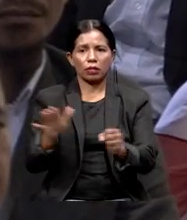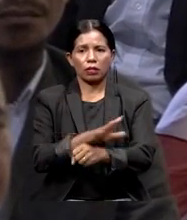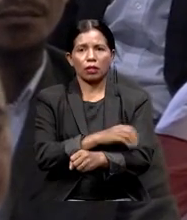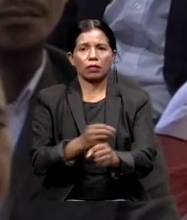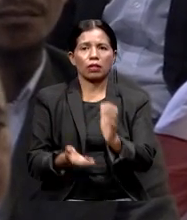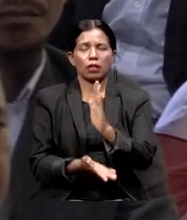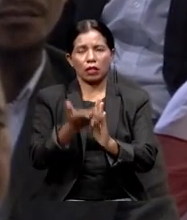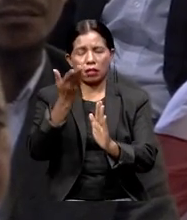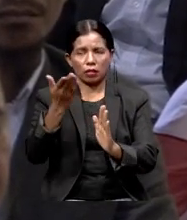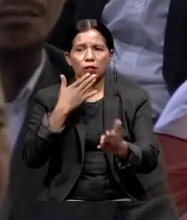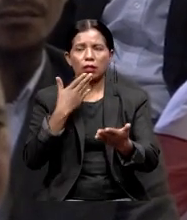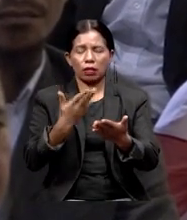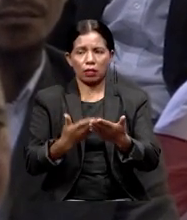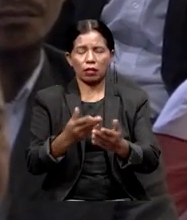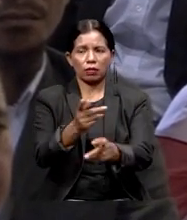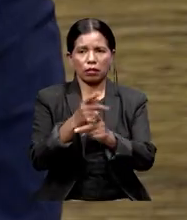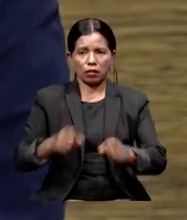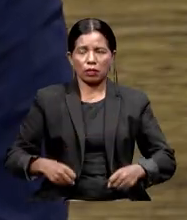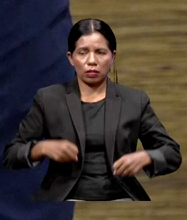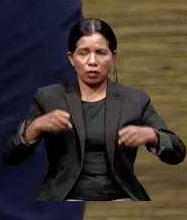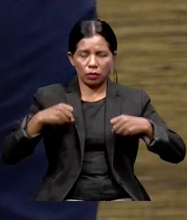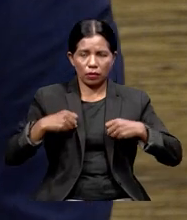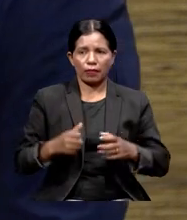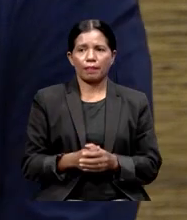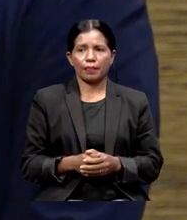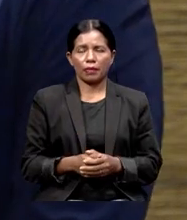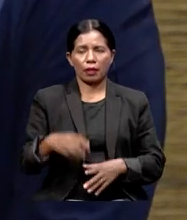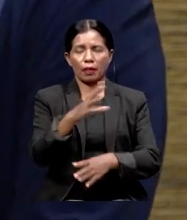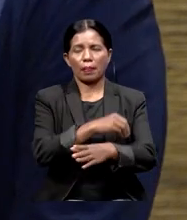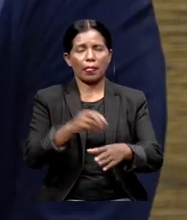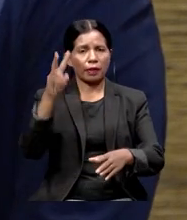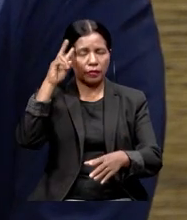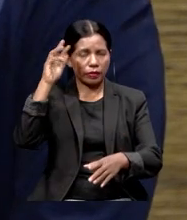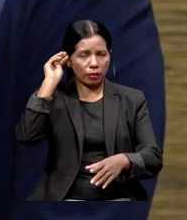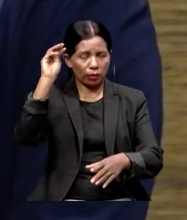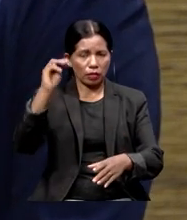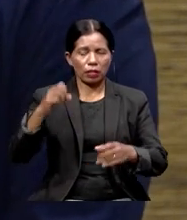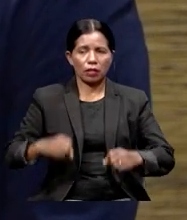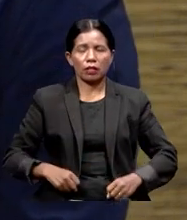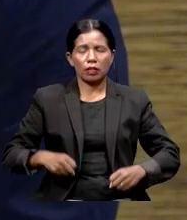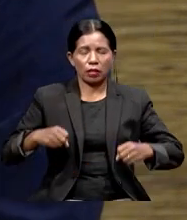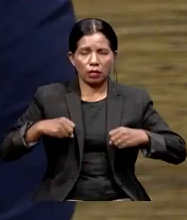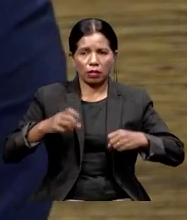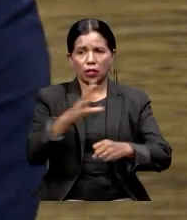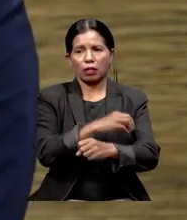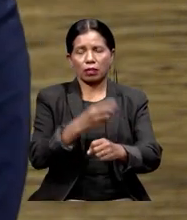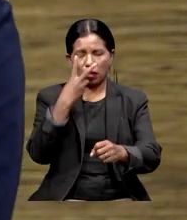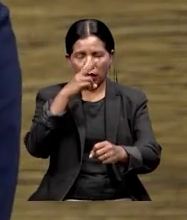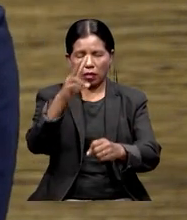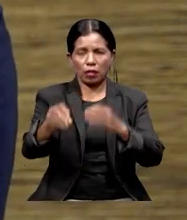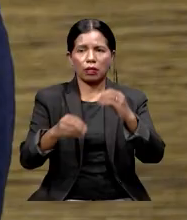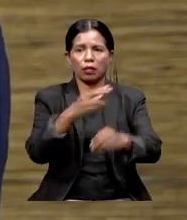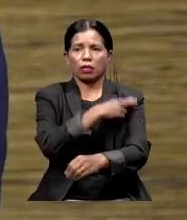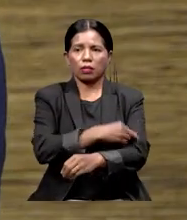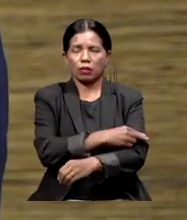essa qualidade cuidado saúde primária nen. E a ocasião né vice-ministro de saúde ba operacionalização